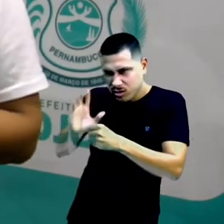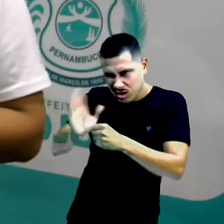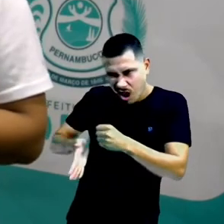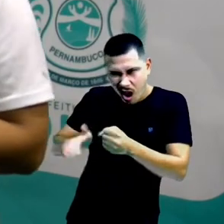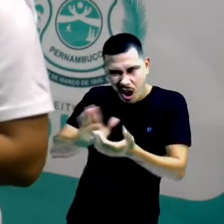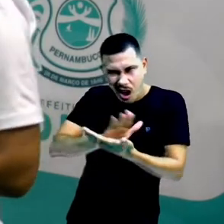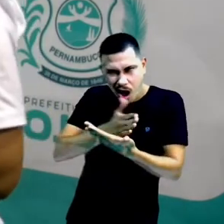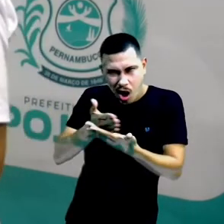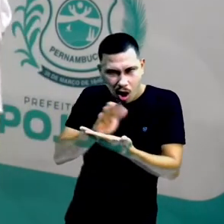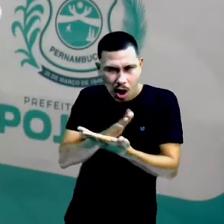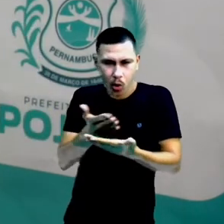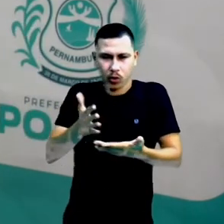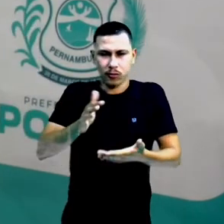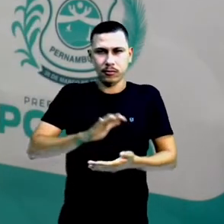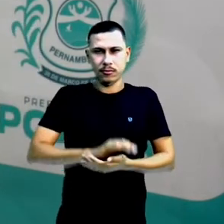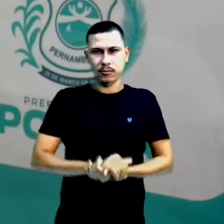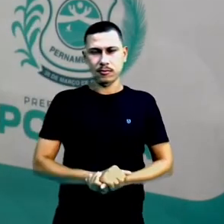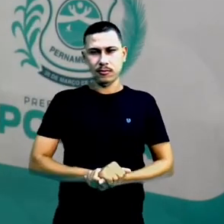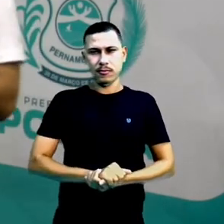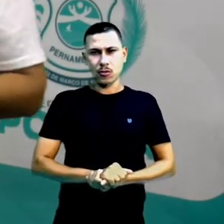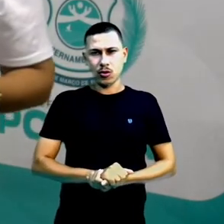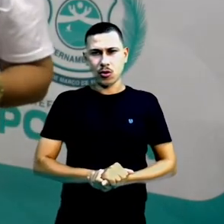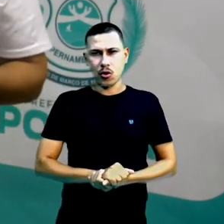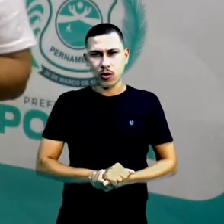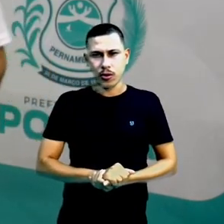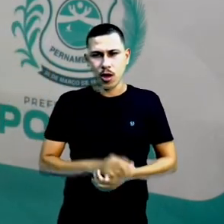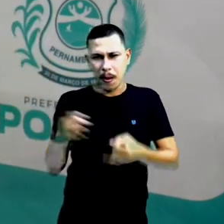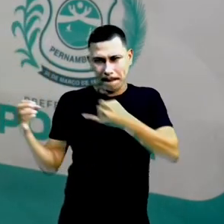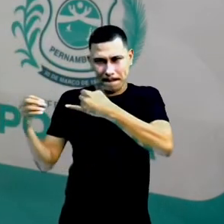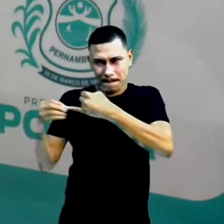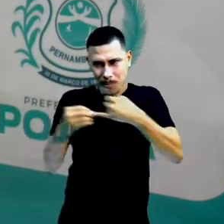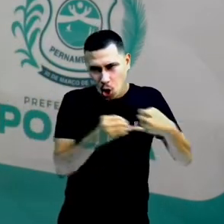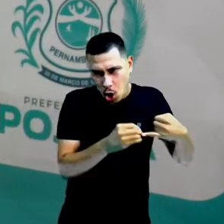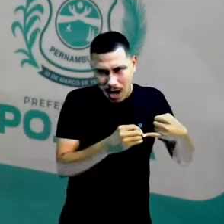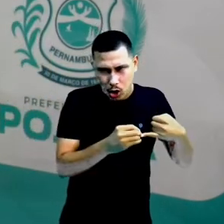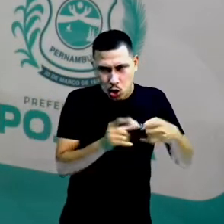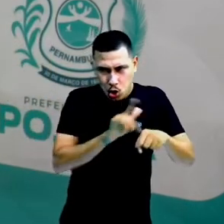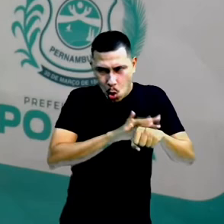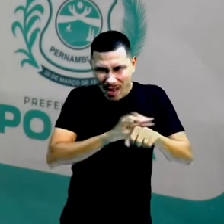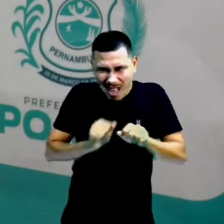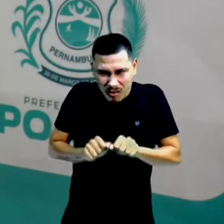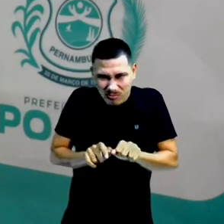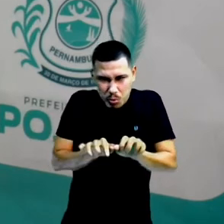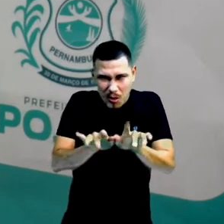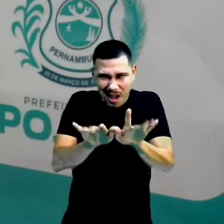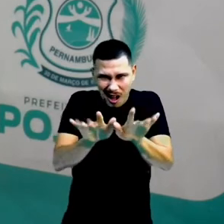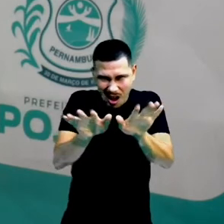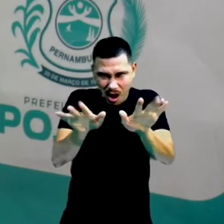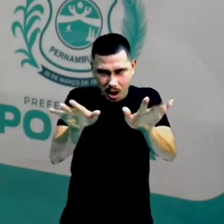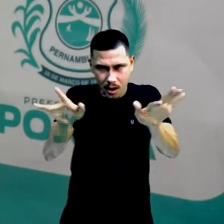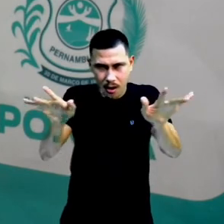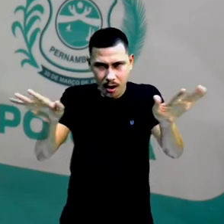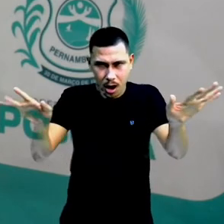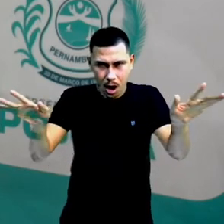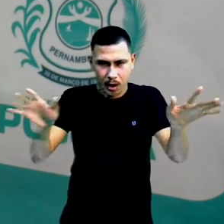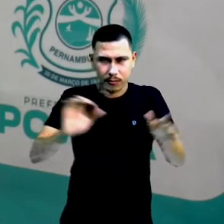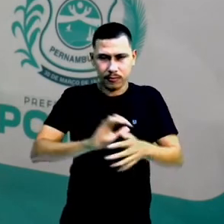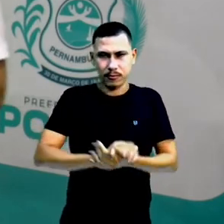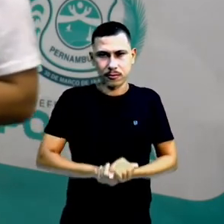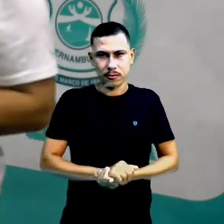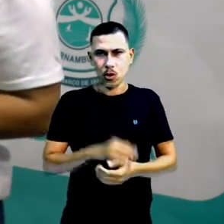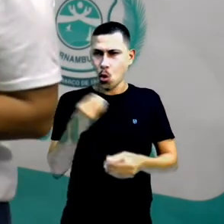ou seja são aqueles e transmitem doenças que são portadores de doenças